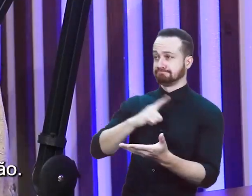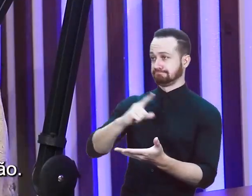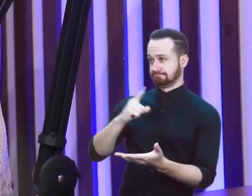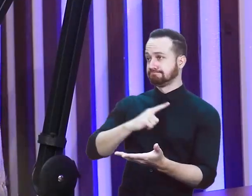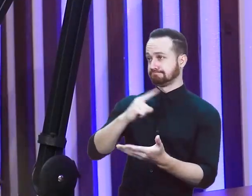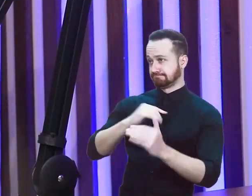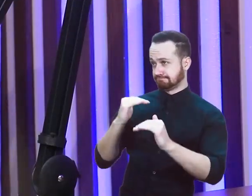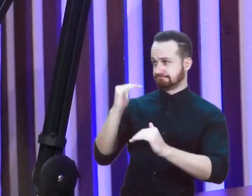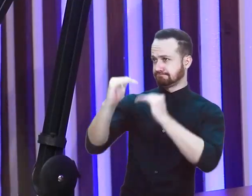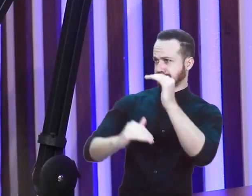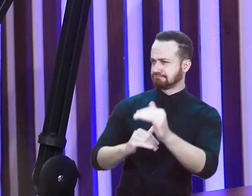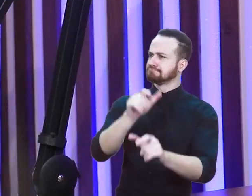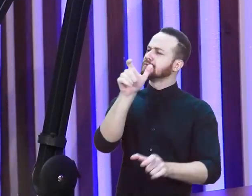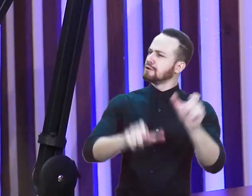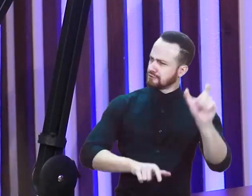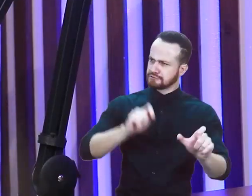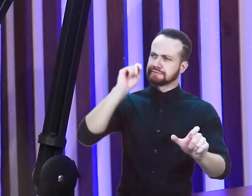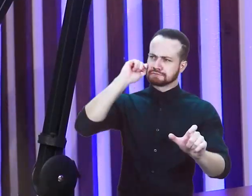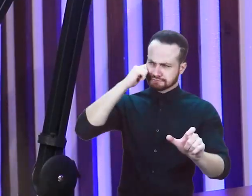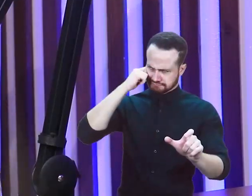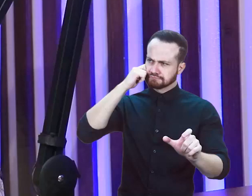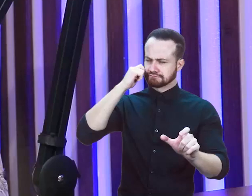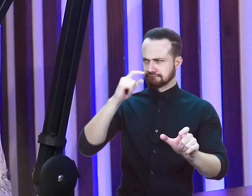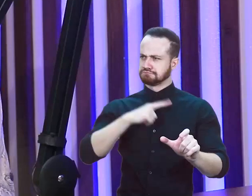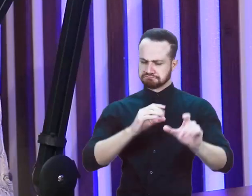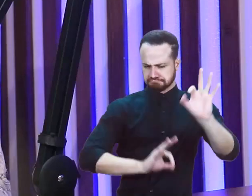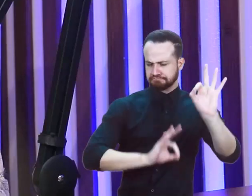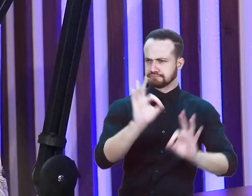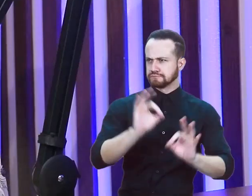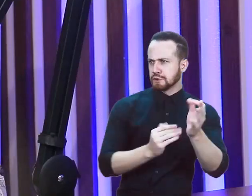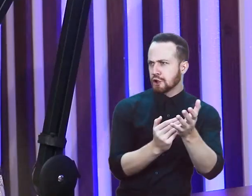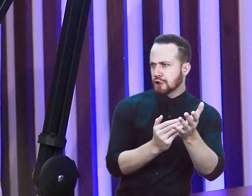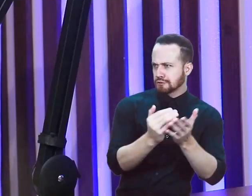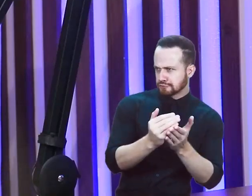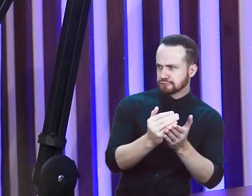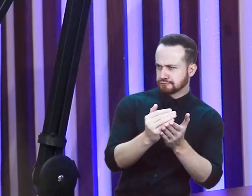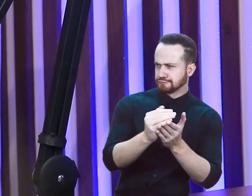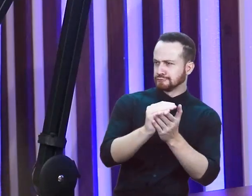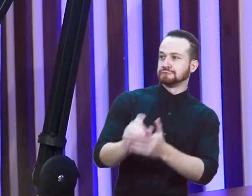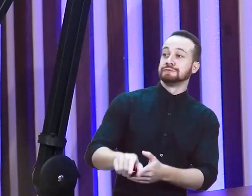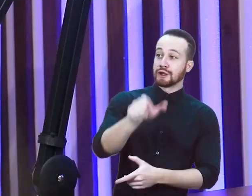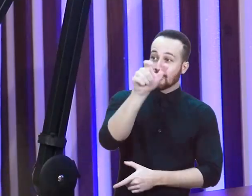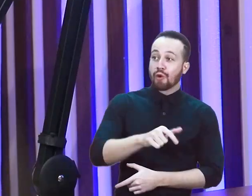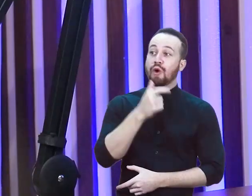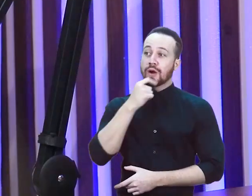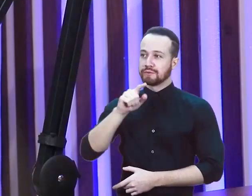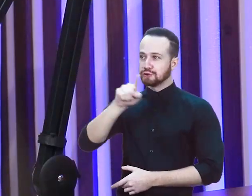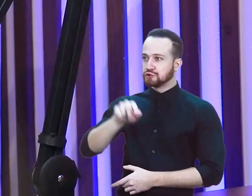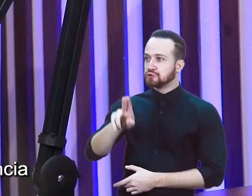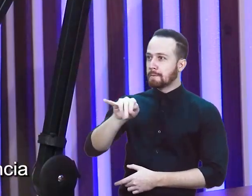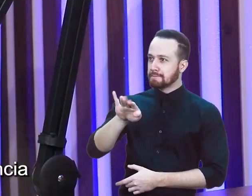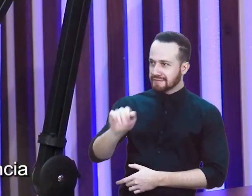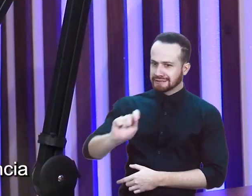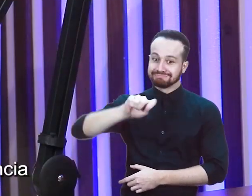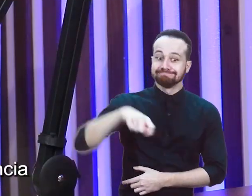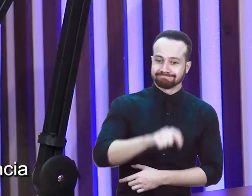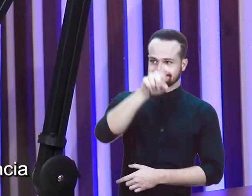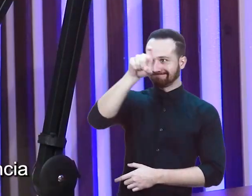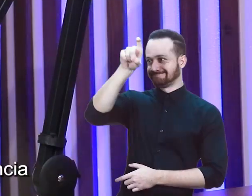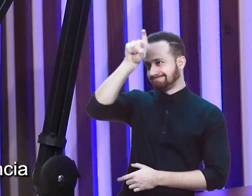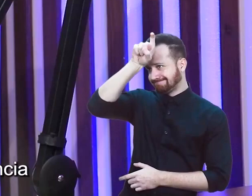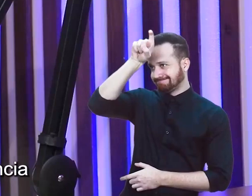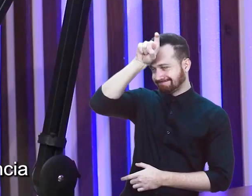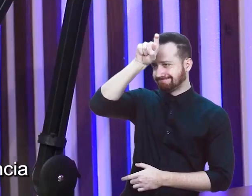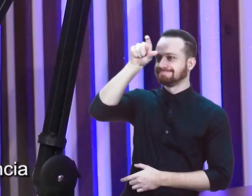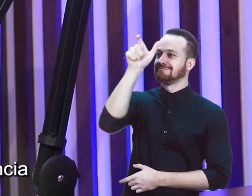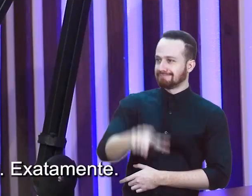evolução. Os negros se organizaram, começa com o Quilombo Zumbi dos Palmares. Né? Ali é a primeira